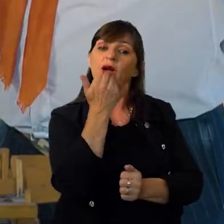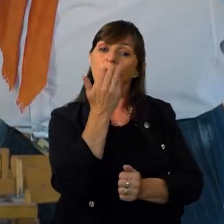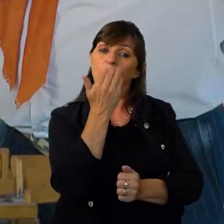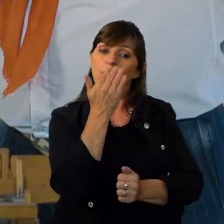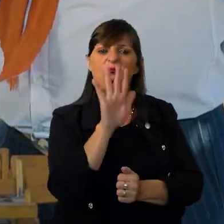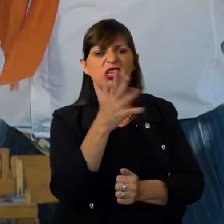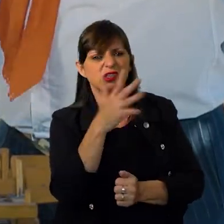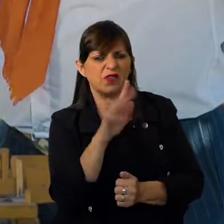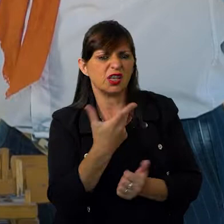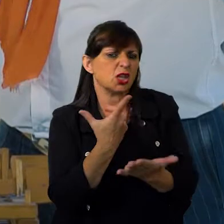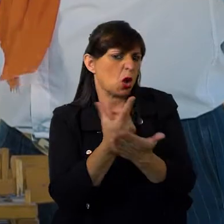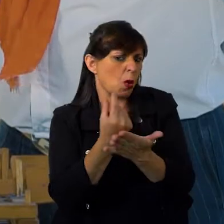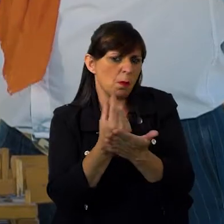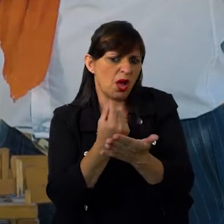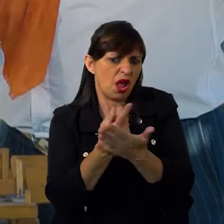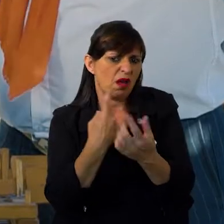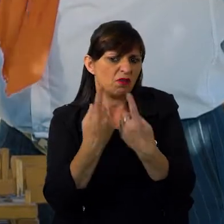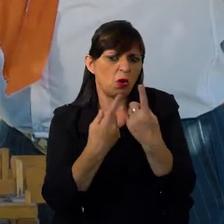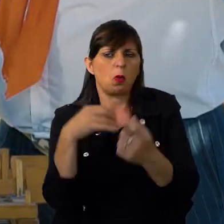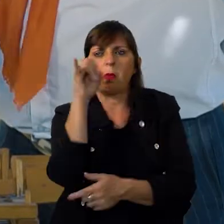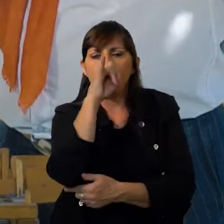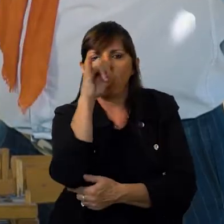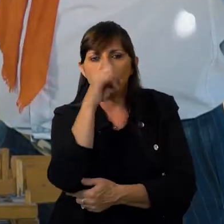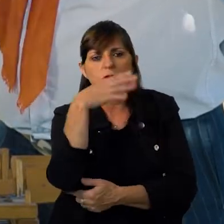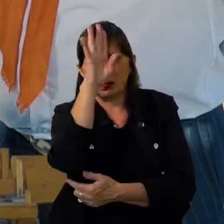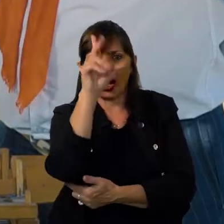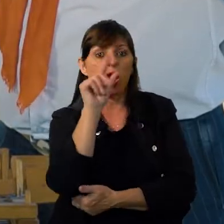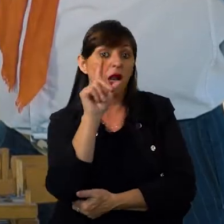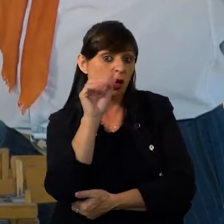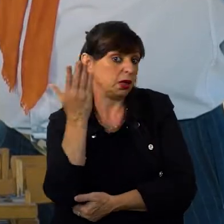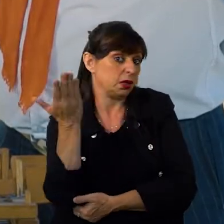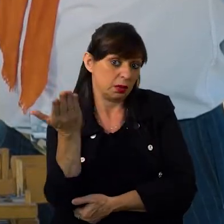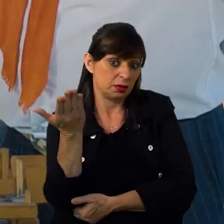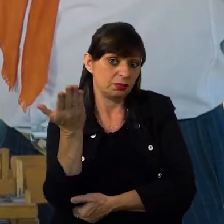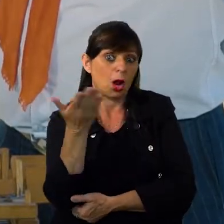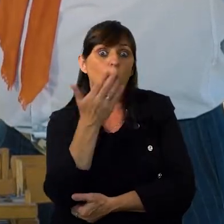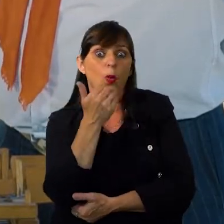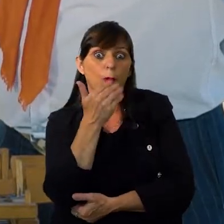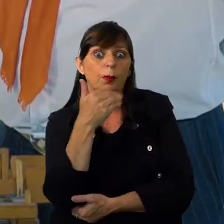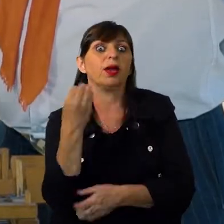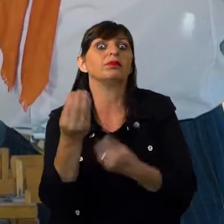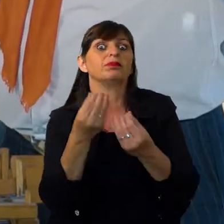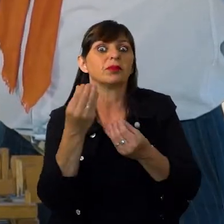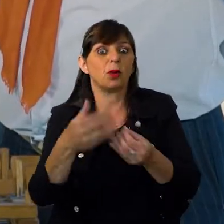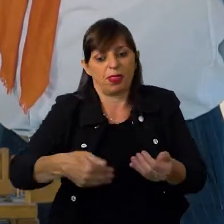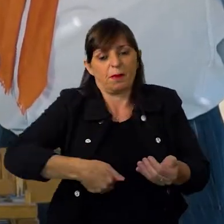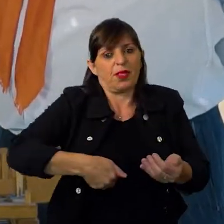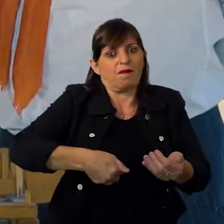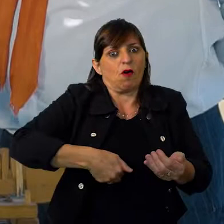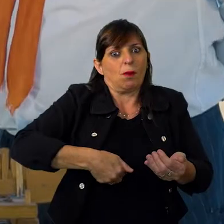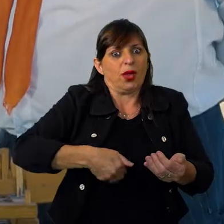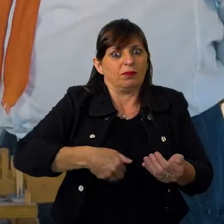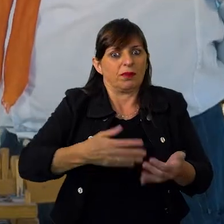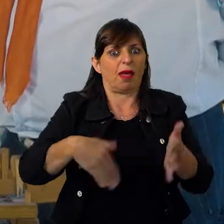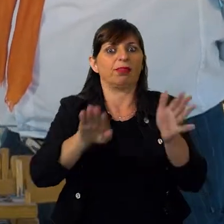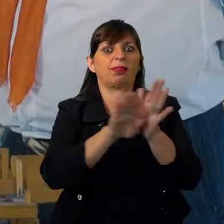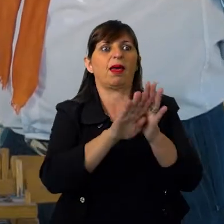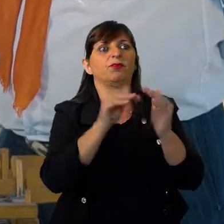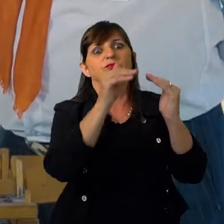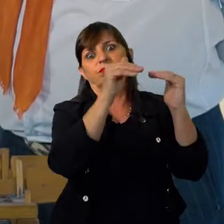às vezes com trava no caminho porquinho galinhas para ir administrando isso na medida em que a fome